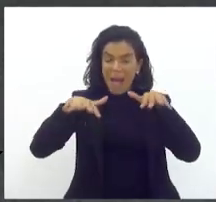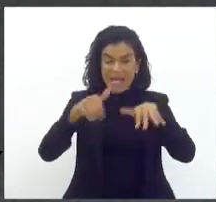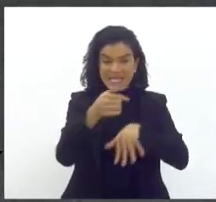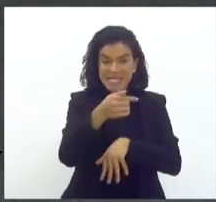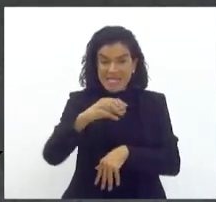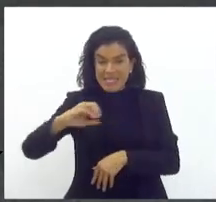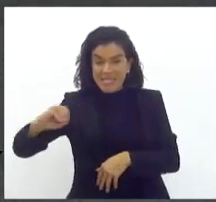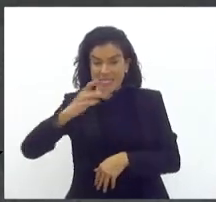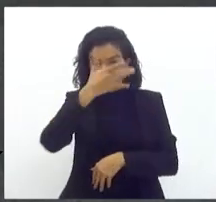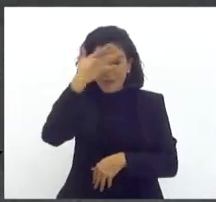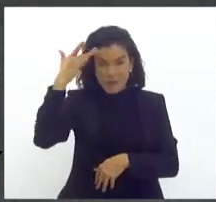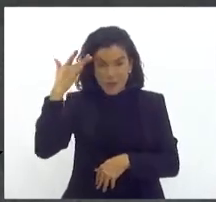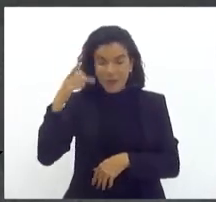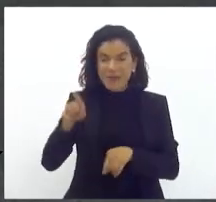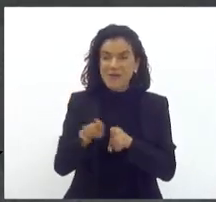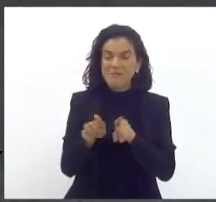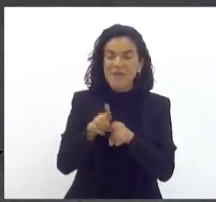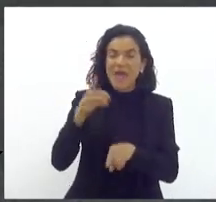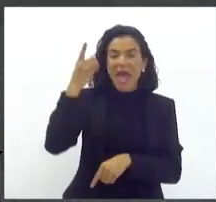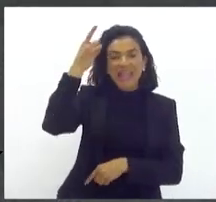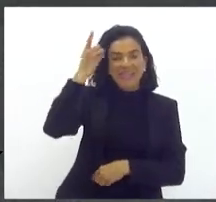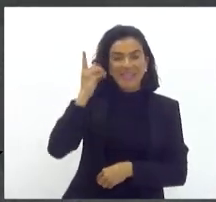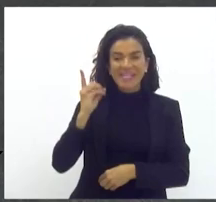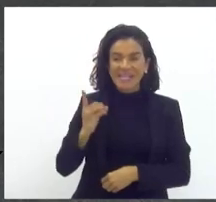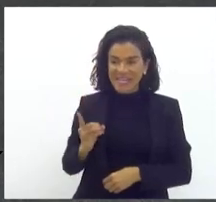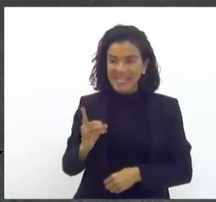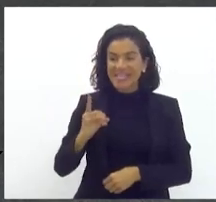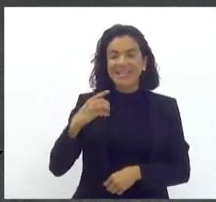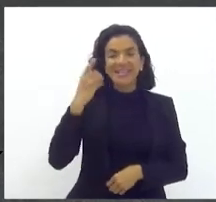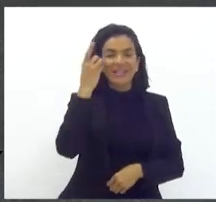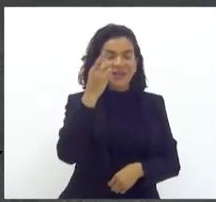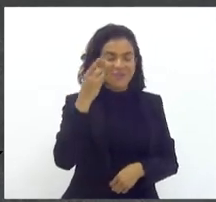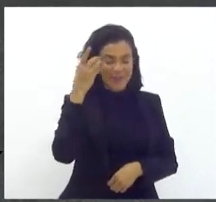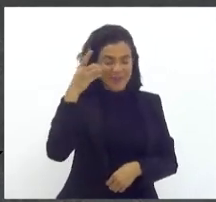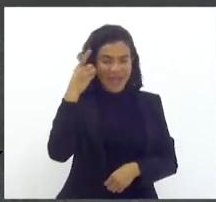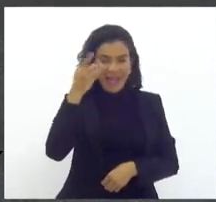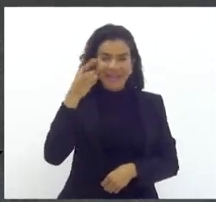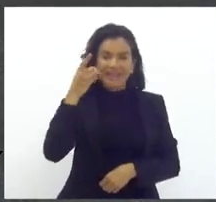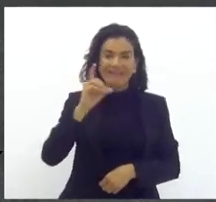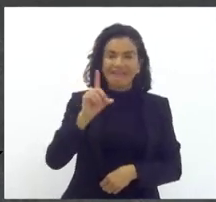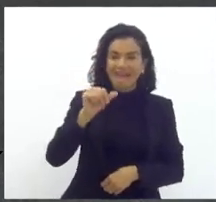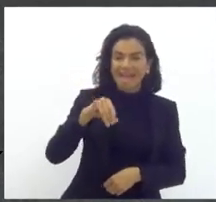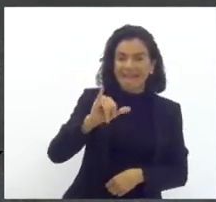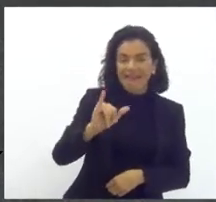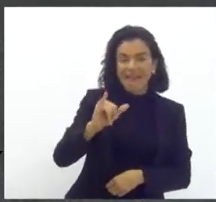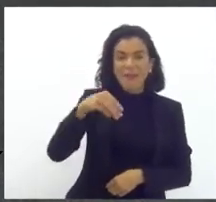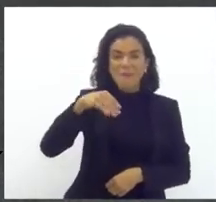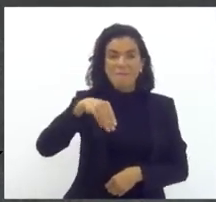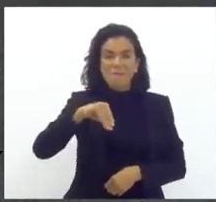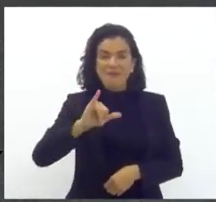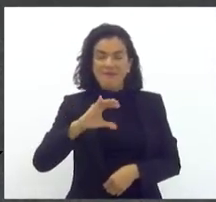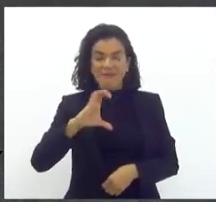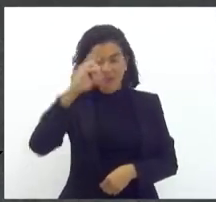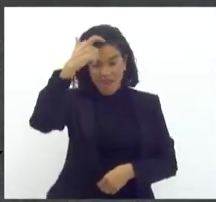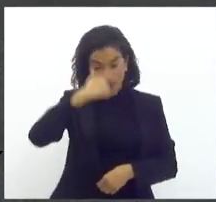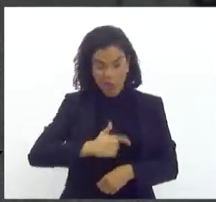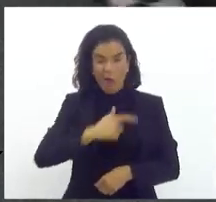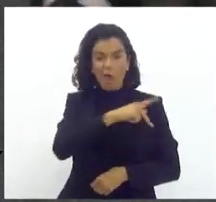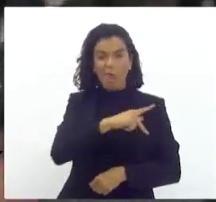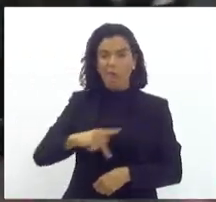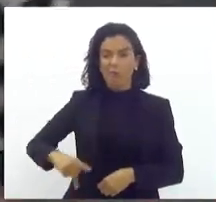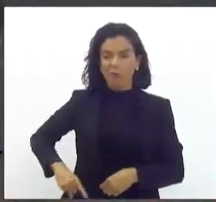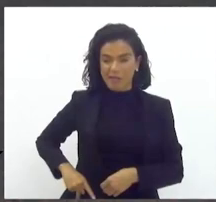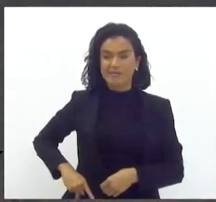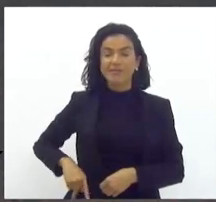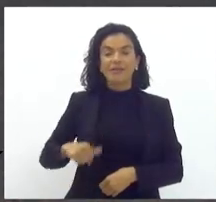pessoas a deputada Dani Balbi a deputada Dani Monteiro deputado Carlos o link e eu como presidente da